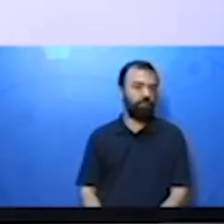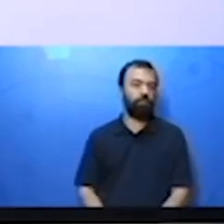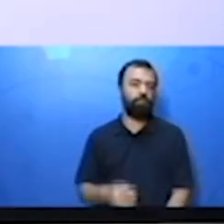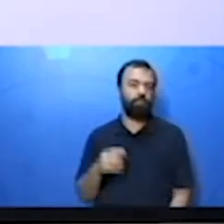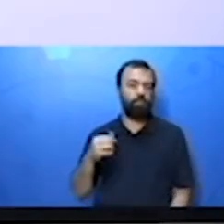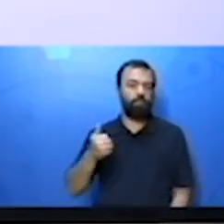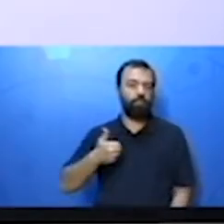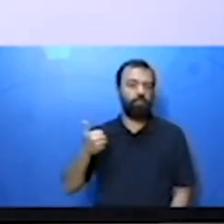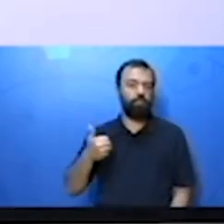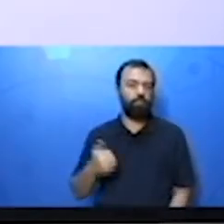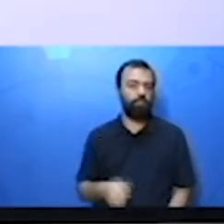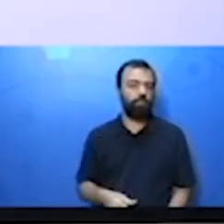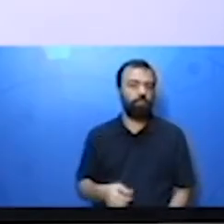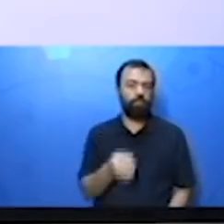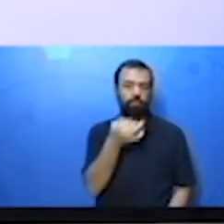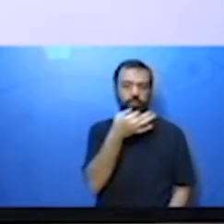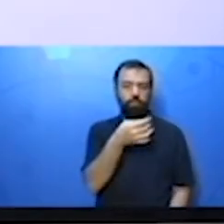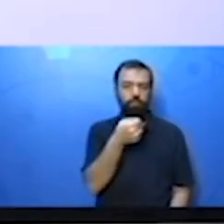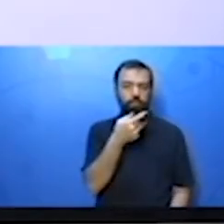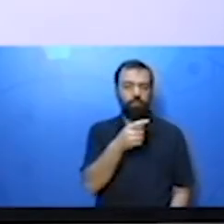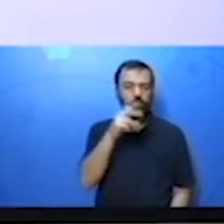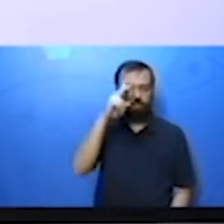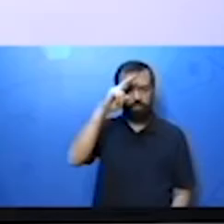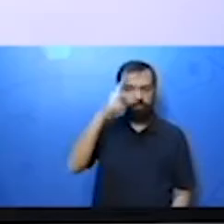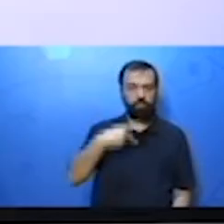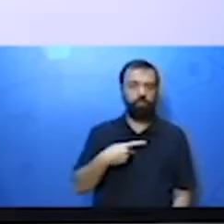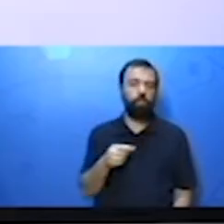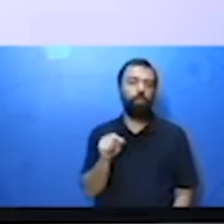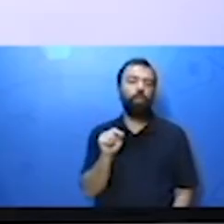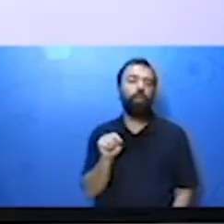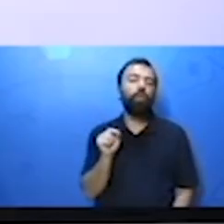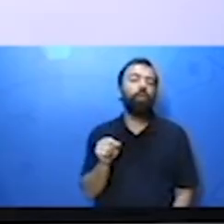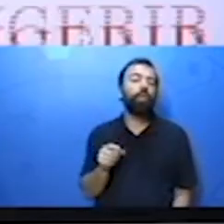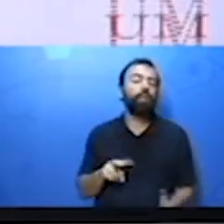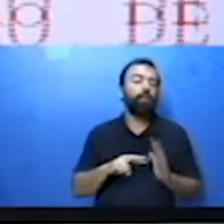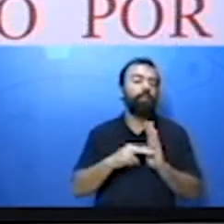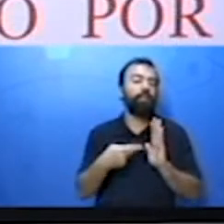1. O que é a automedicação?